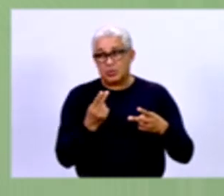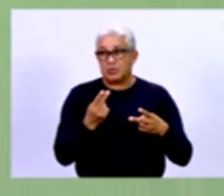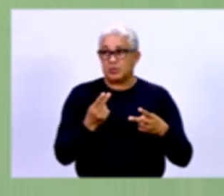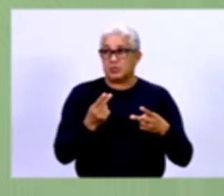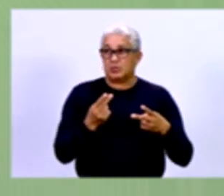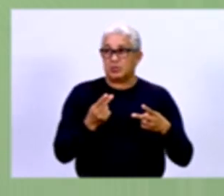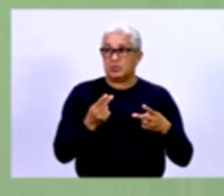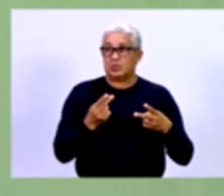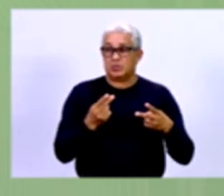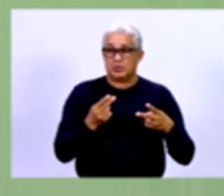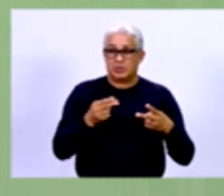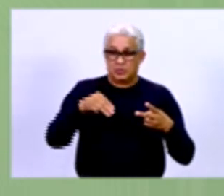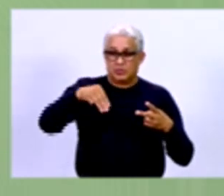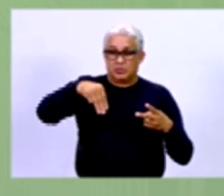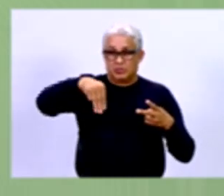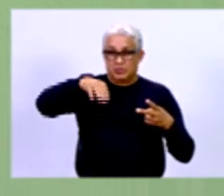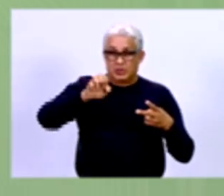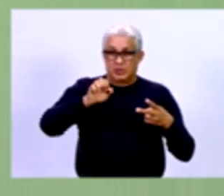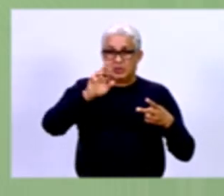operando operações de mercado aberto.